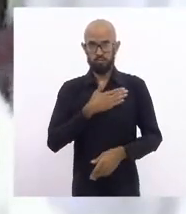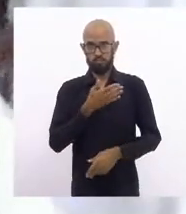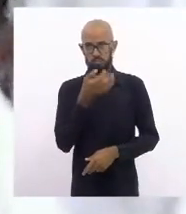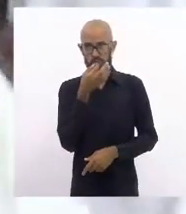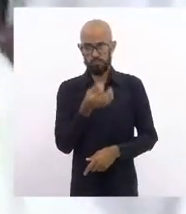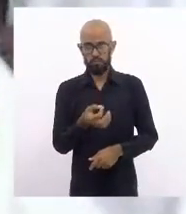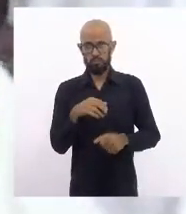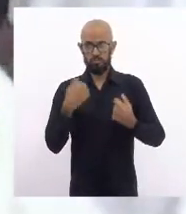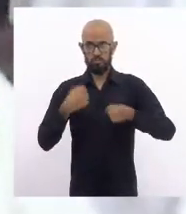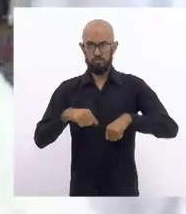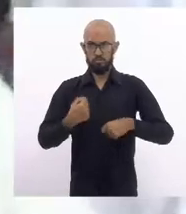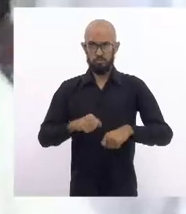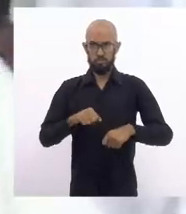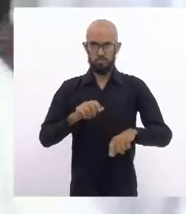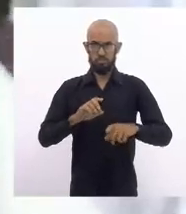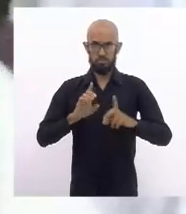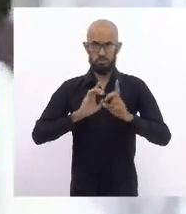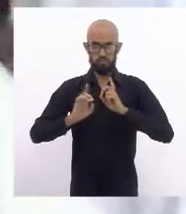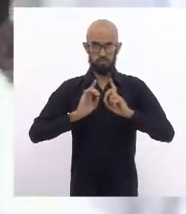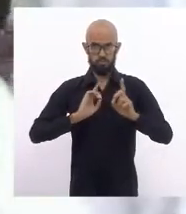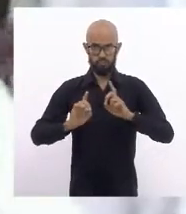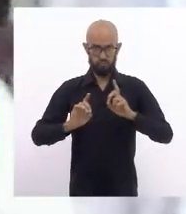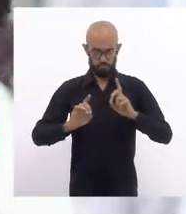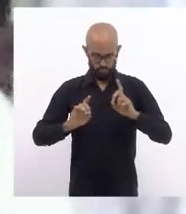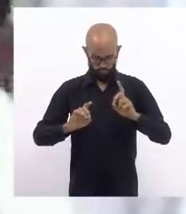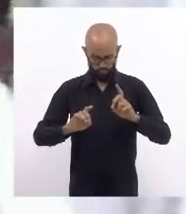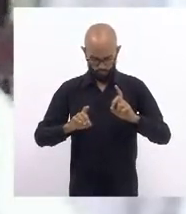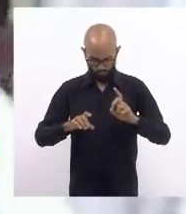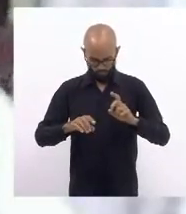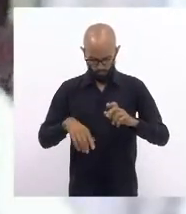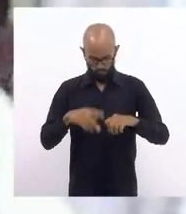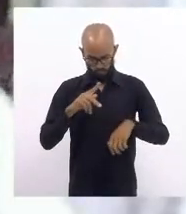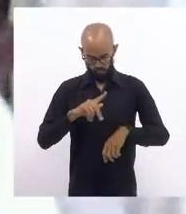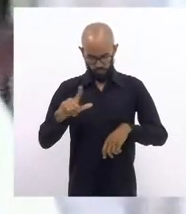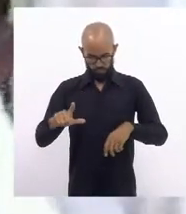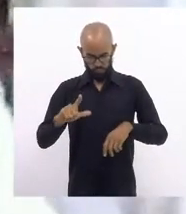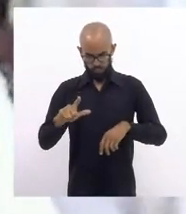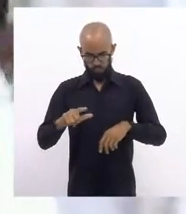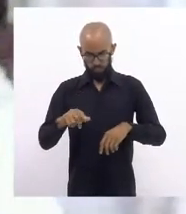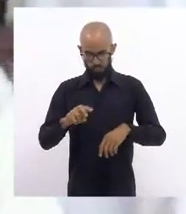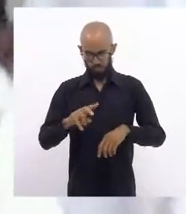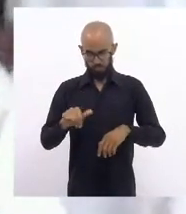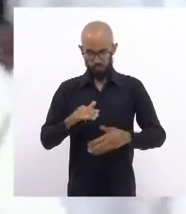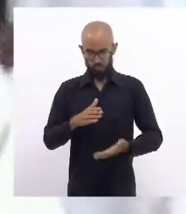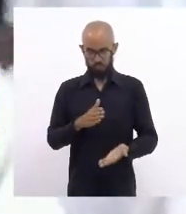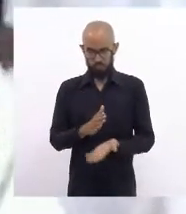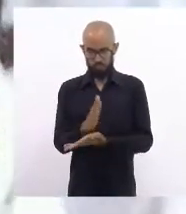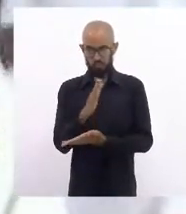que existir uma discussão e o projeto a ser aprovado, ele tem que estar